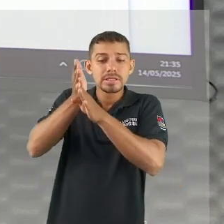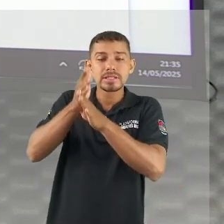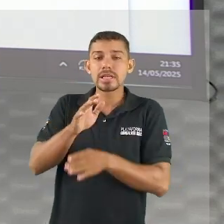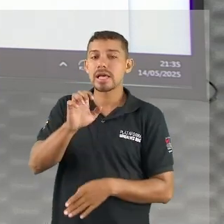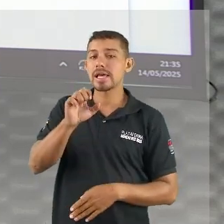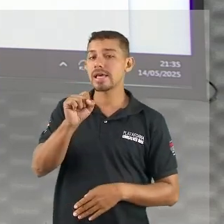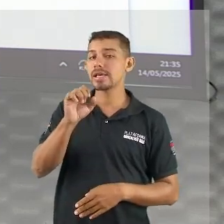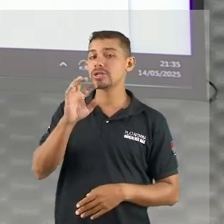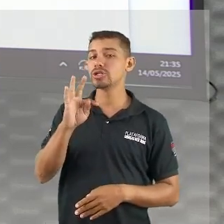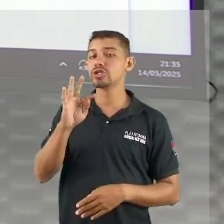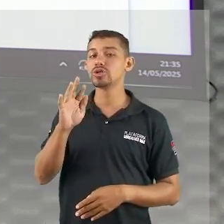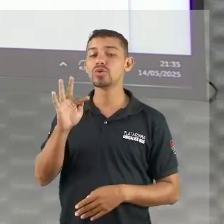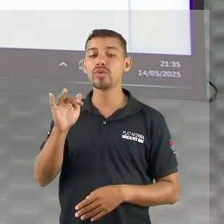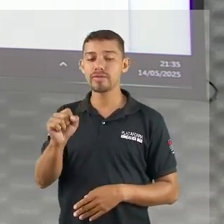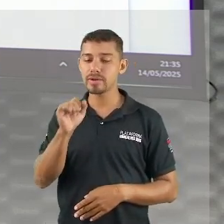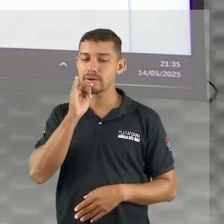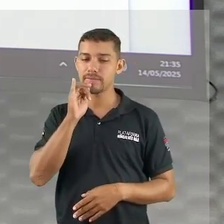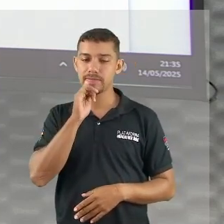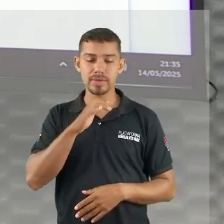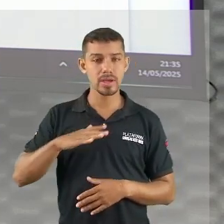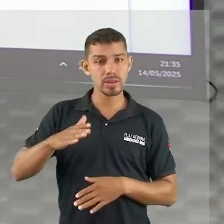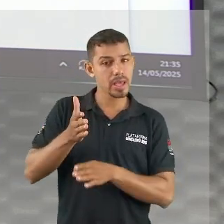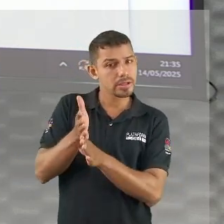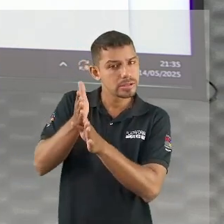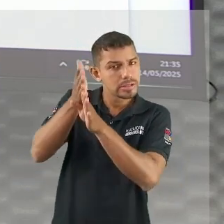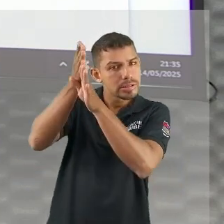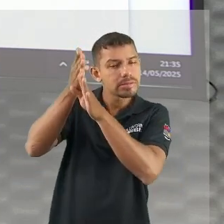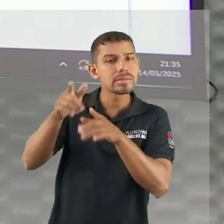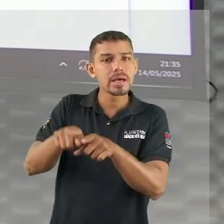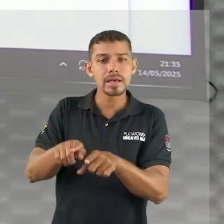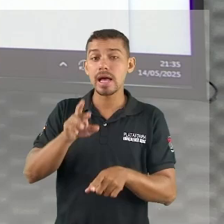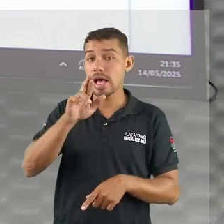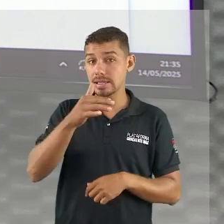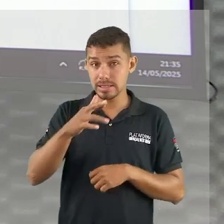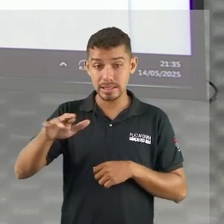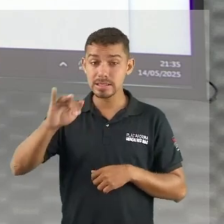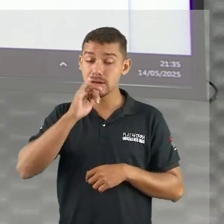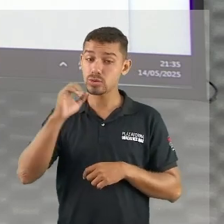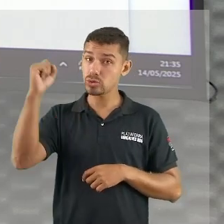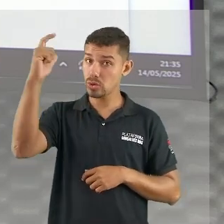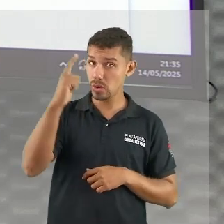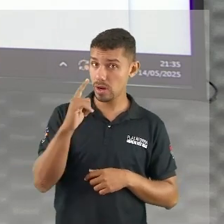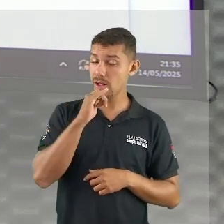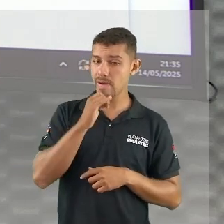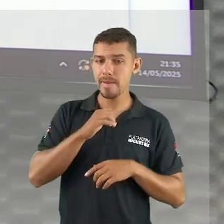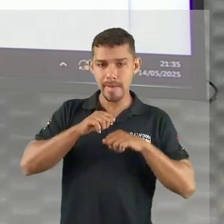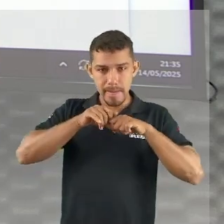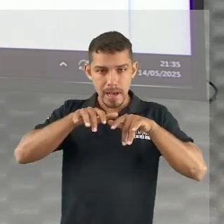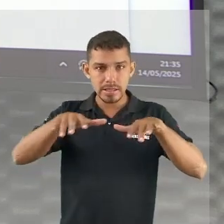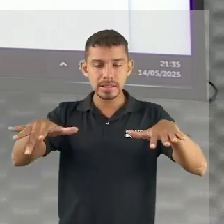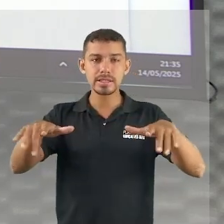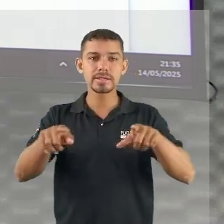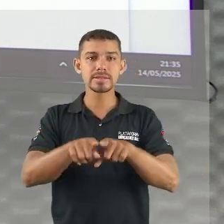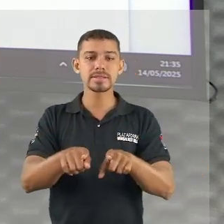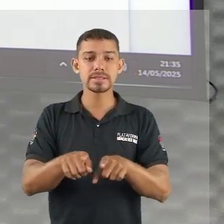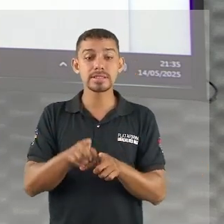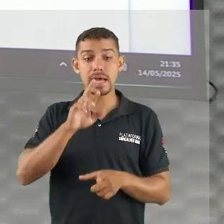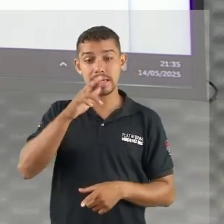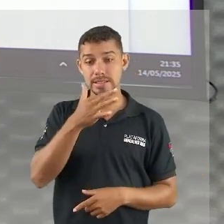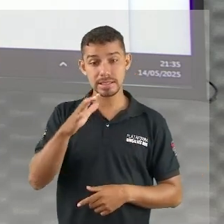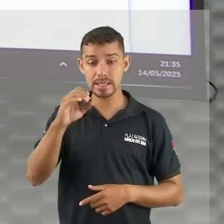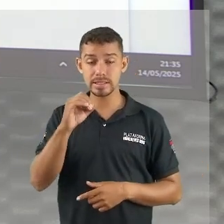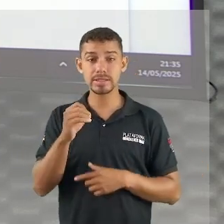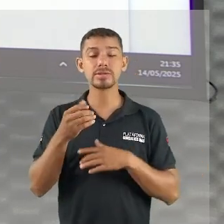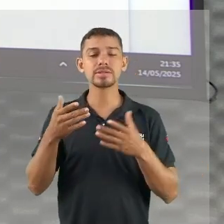estufa. Então, ó, o teto transparente para a radiação solar deixa a radiação passar. Essa radiação ela entra